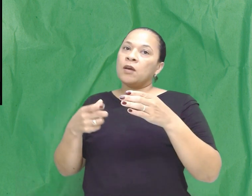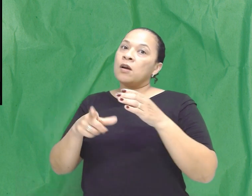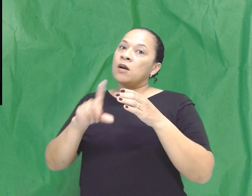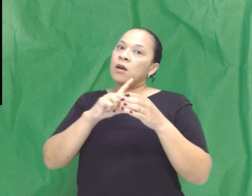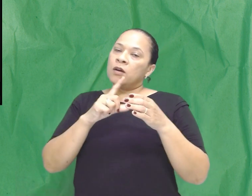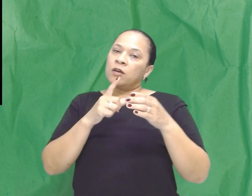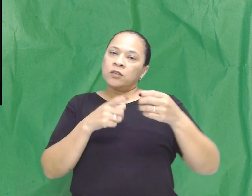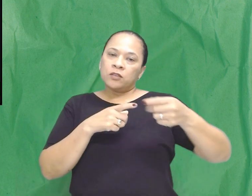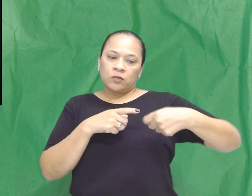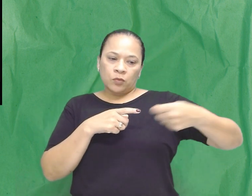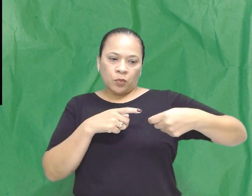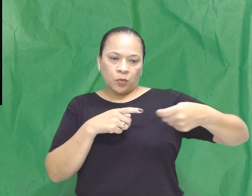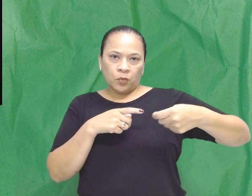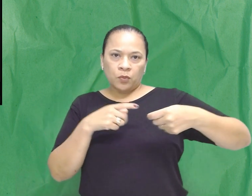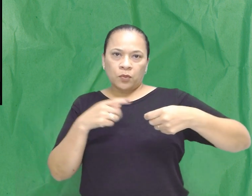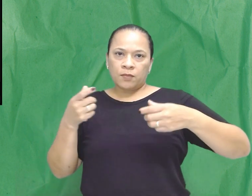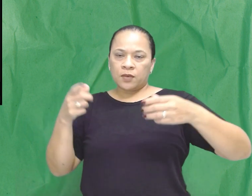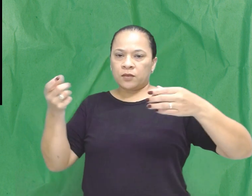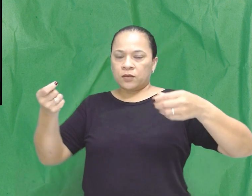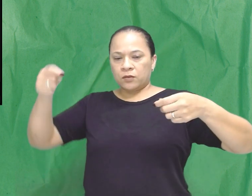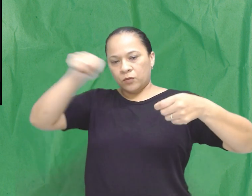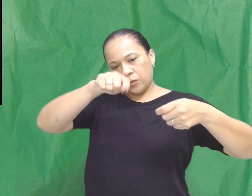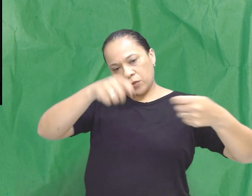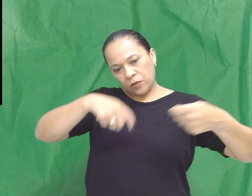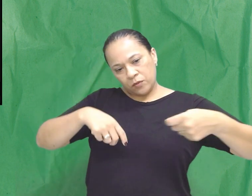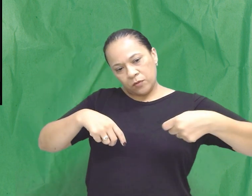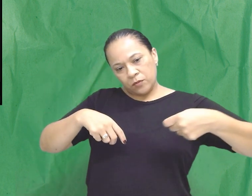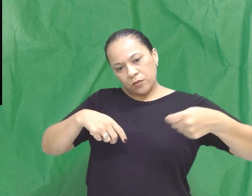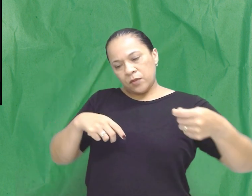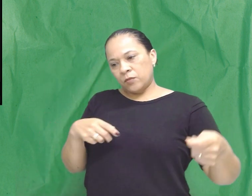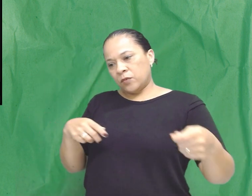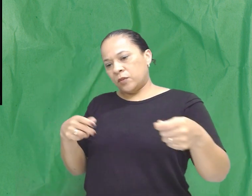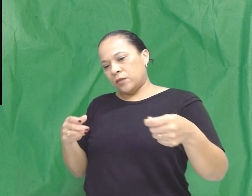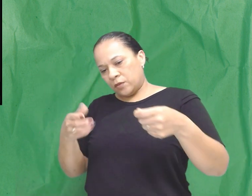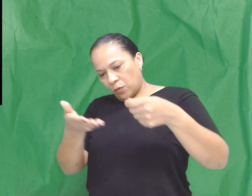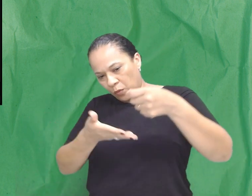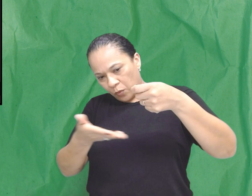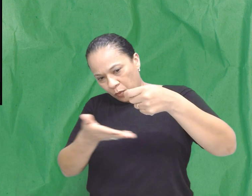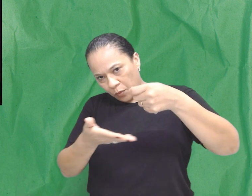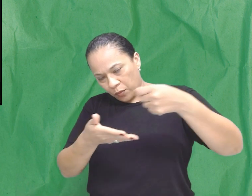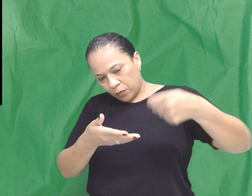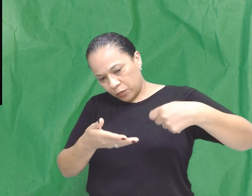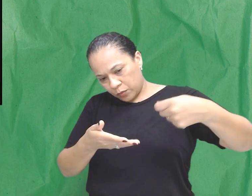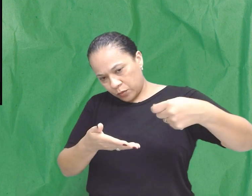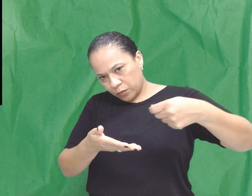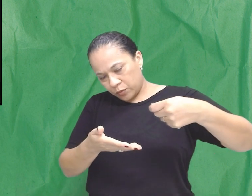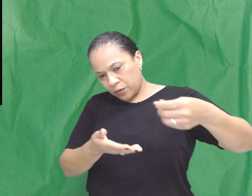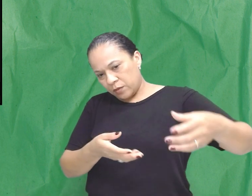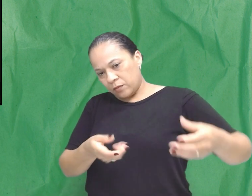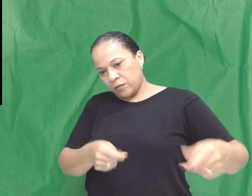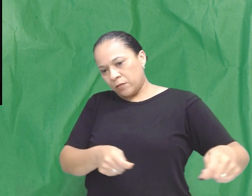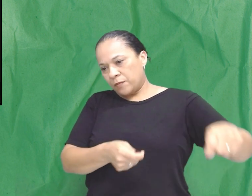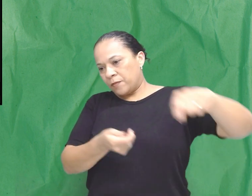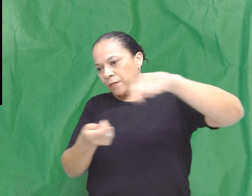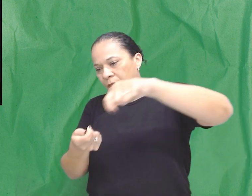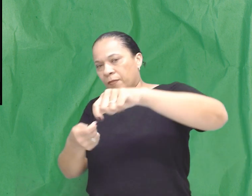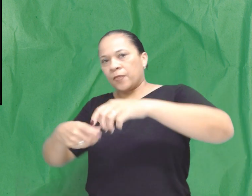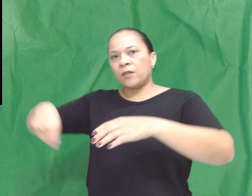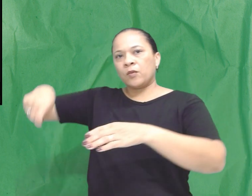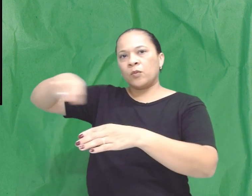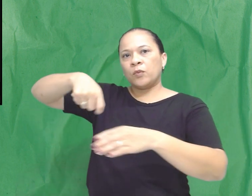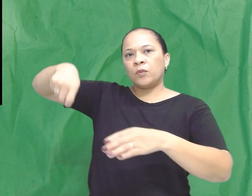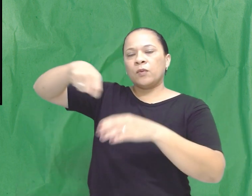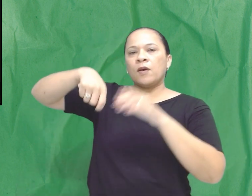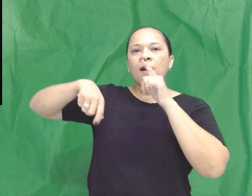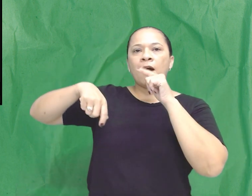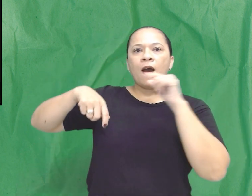de entupir o bico na hora de confeitar o biscoito. Então evita, já peneira que não vai dar problema. E água filtrada.